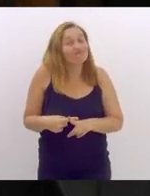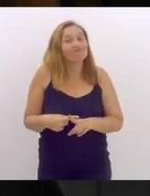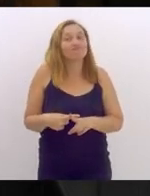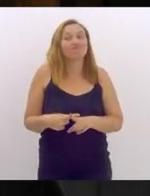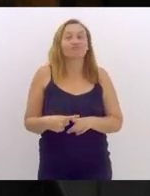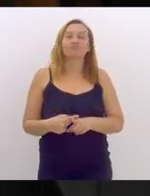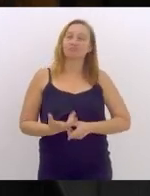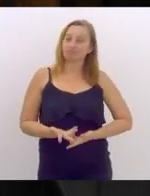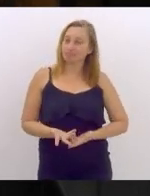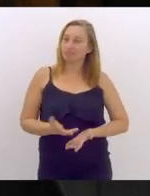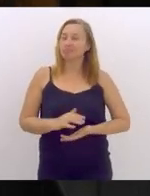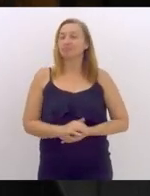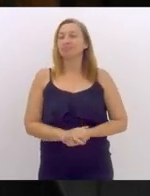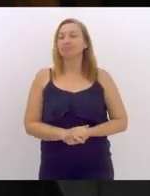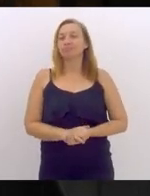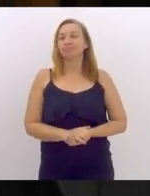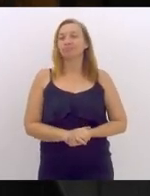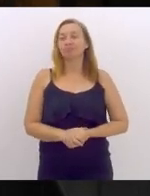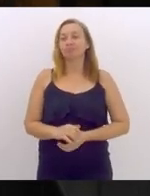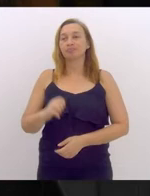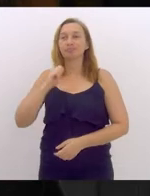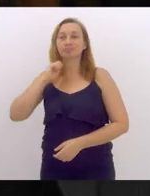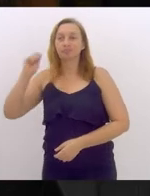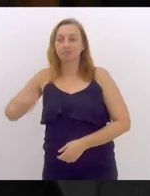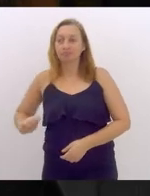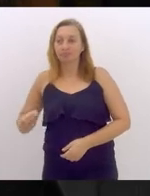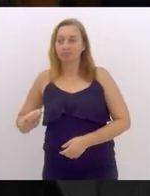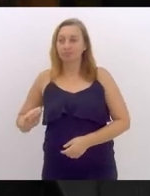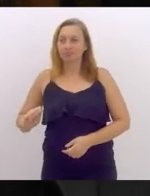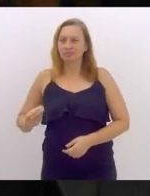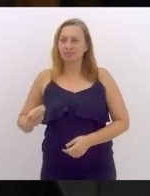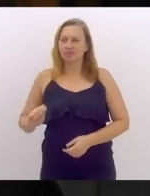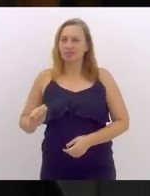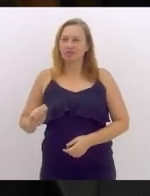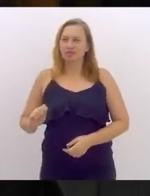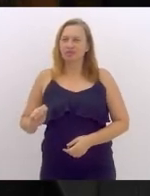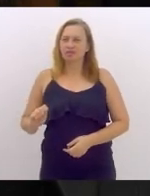evidencia-se que a Ucrânia está devastada